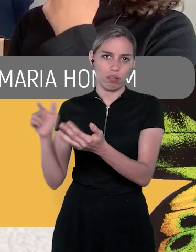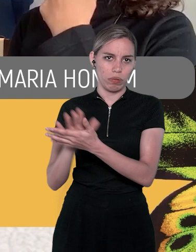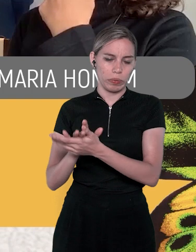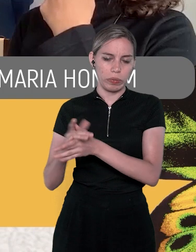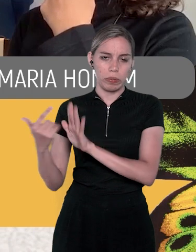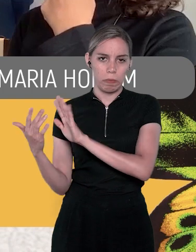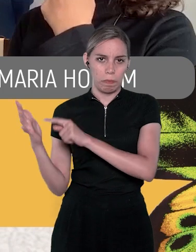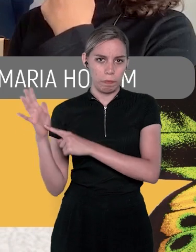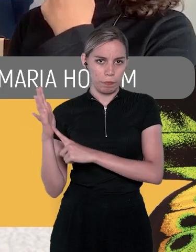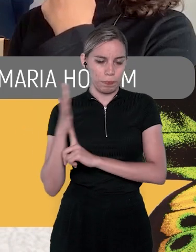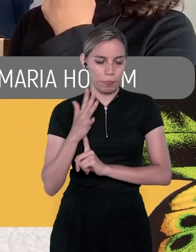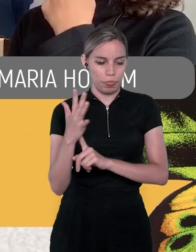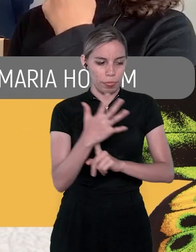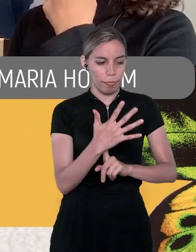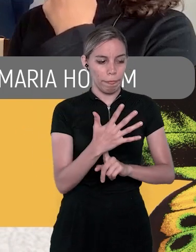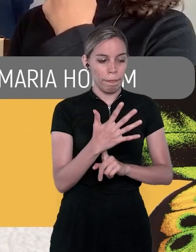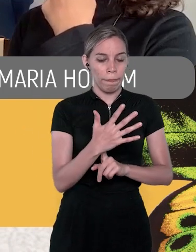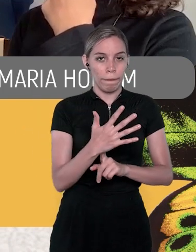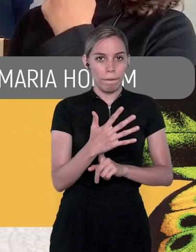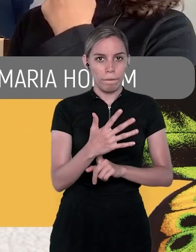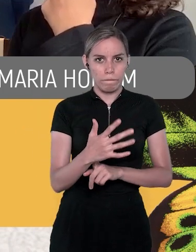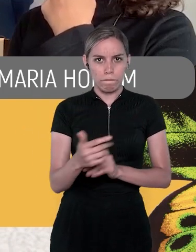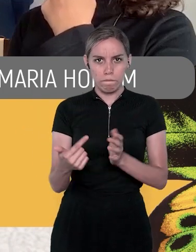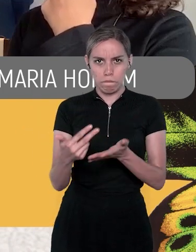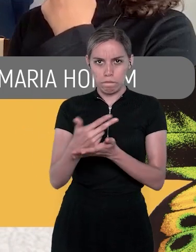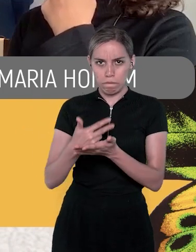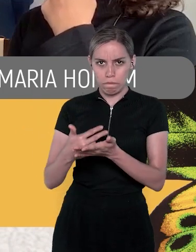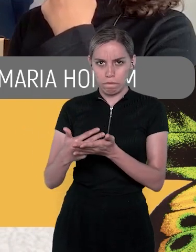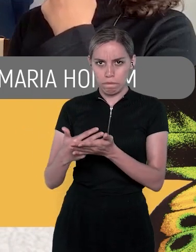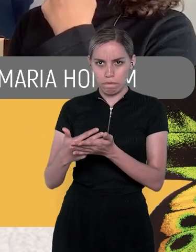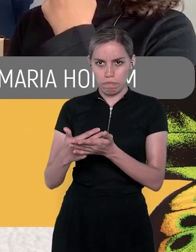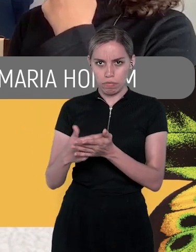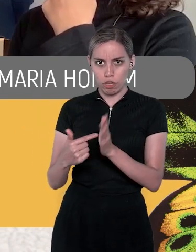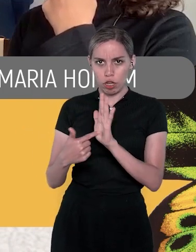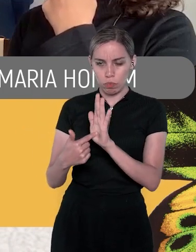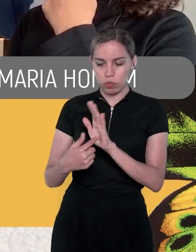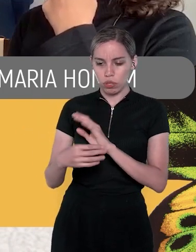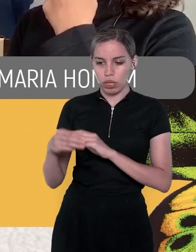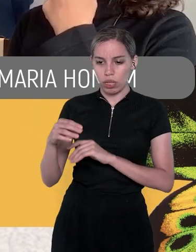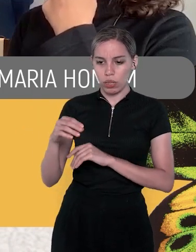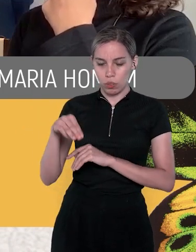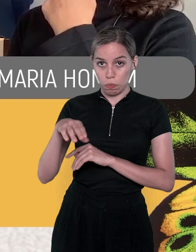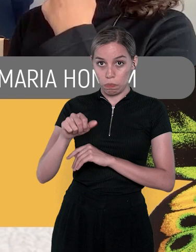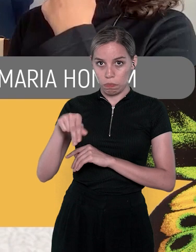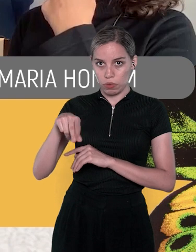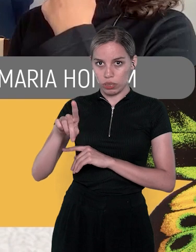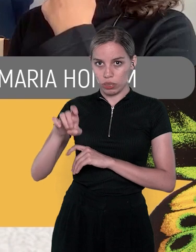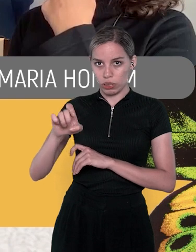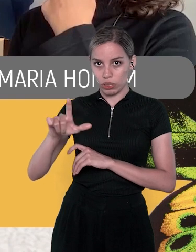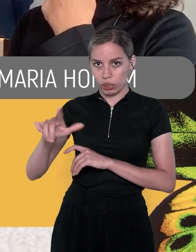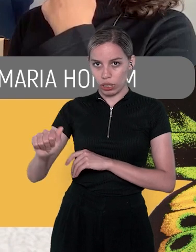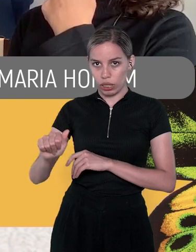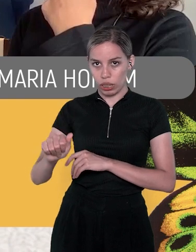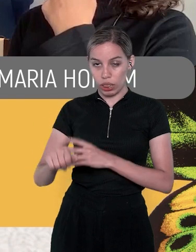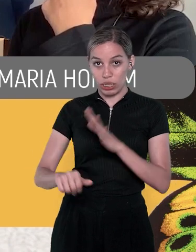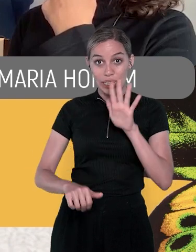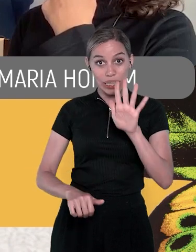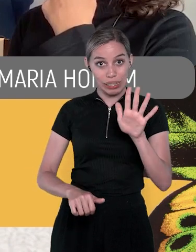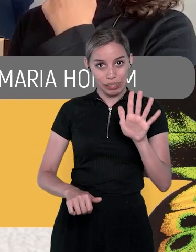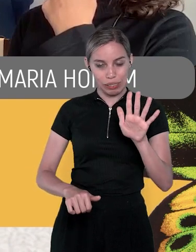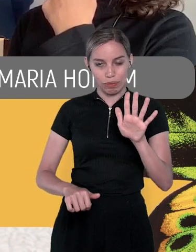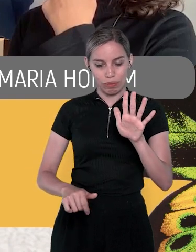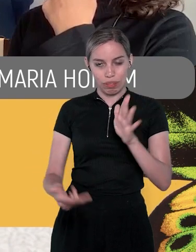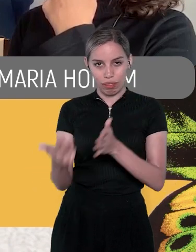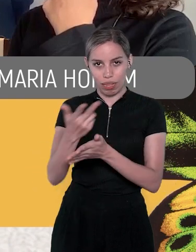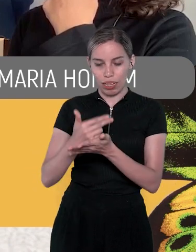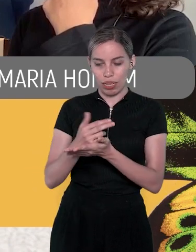isso aqui. E aí ela nos mostrou 5 desenhos do Mandela, que o Mandela